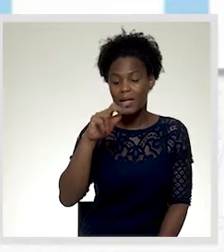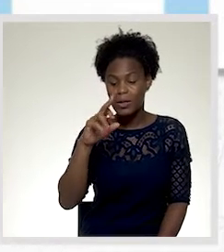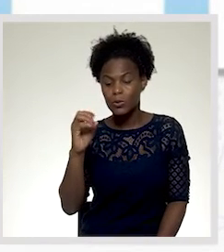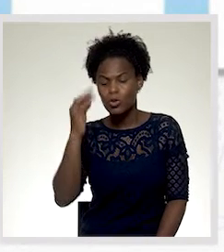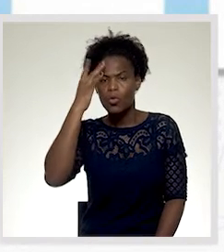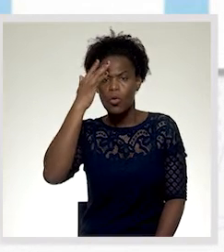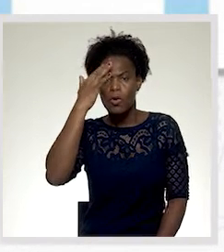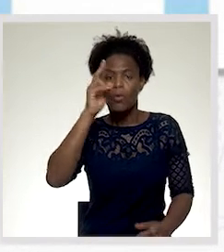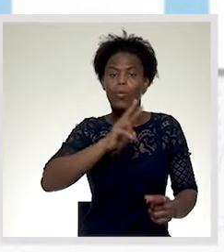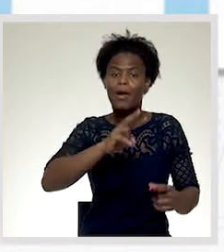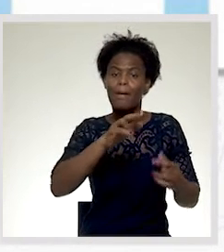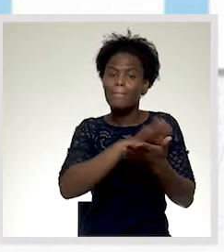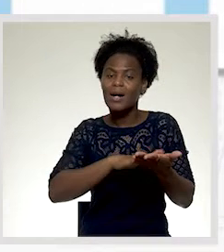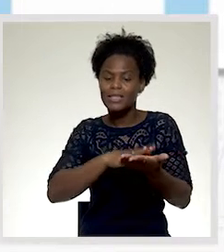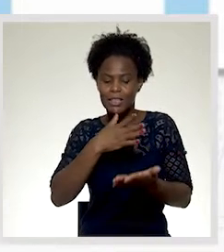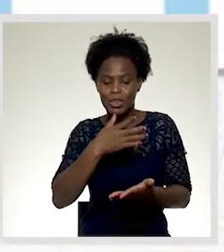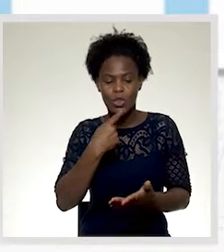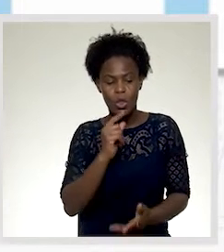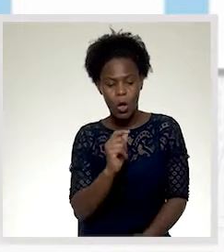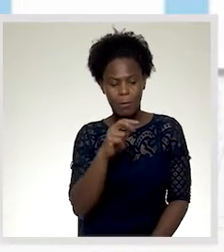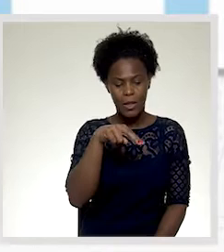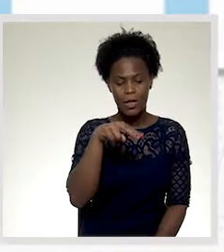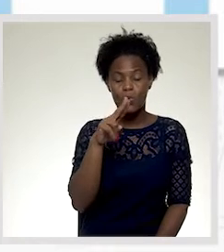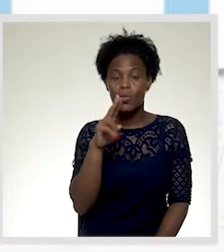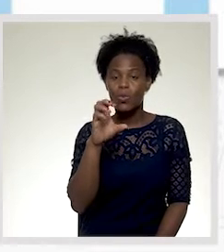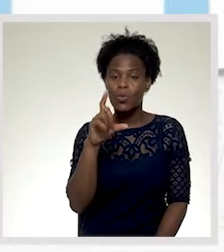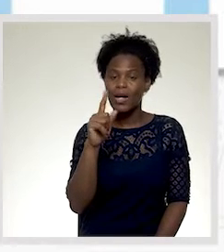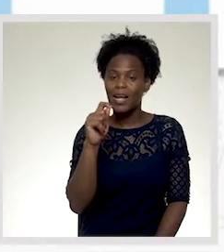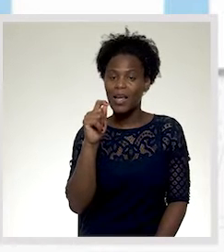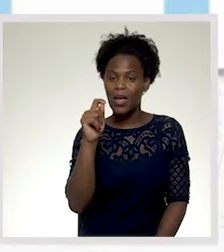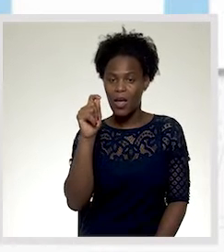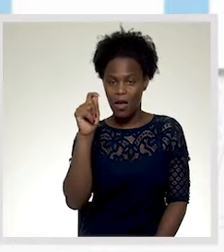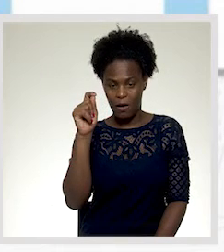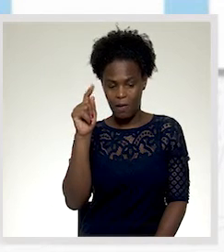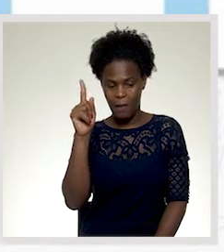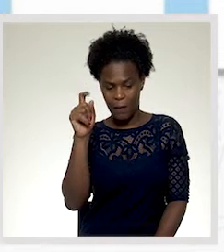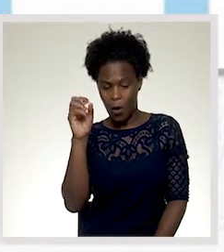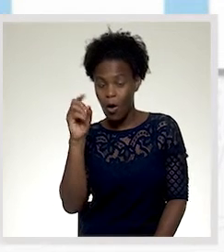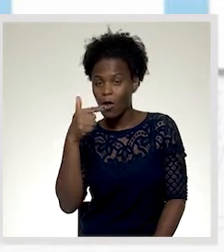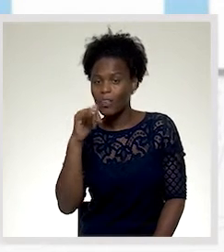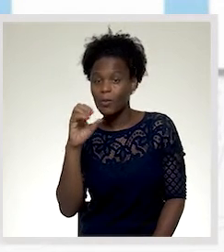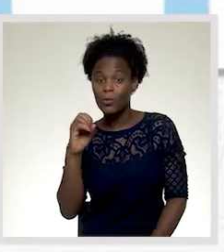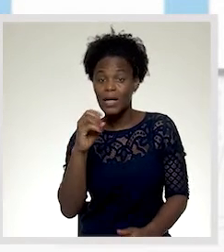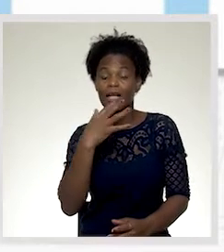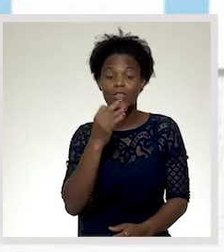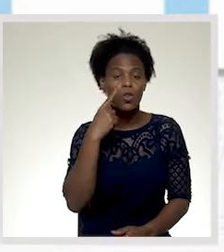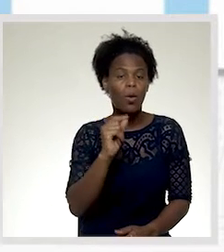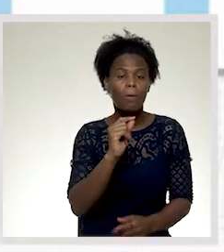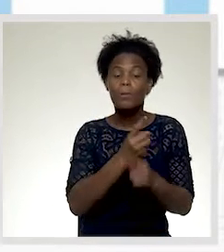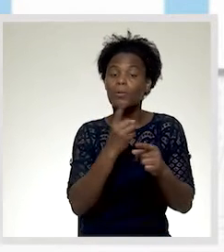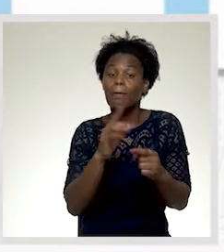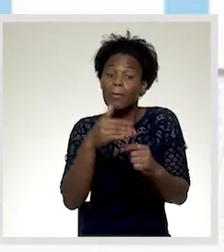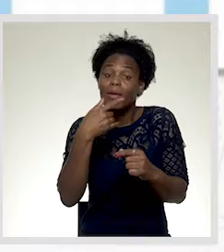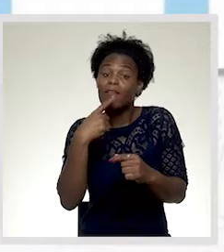elevado número de unidades básicas, que nós chamamos de nucleótidos. São assim chamados porque foram descobertos pela primeira vez